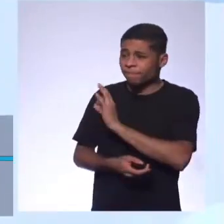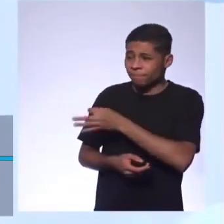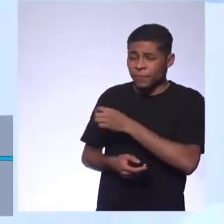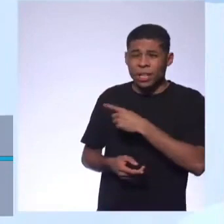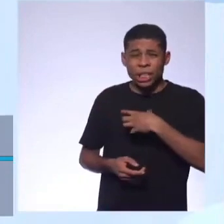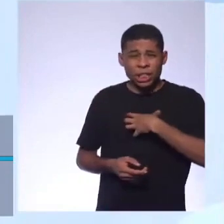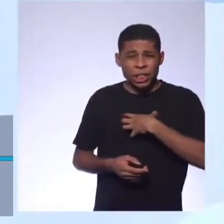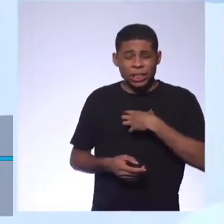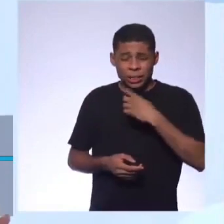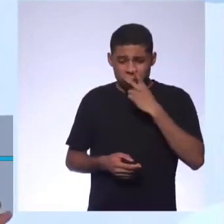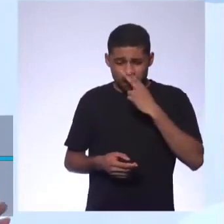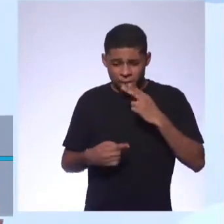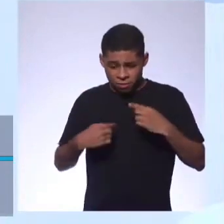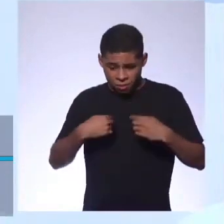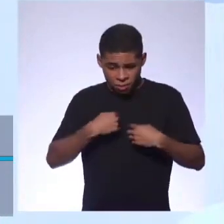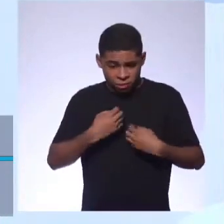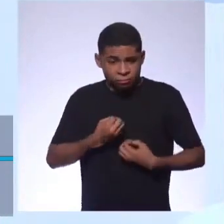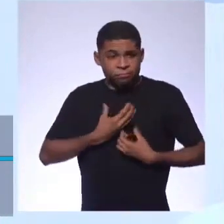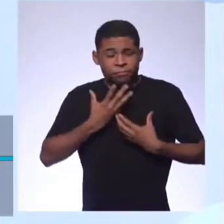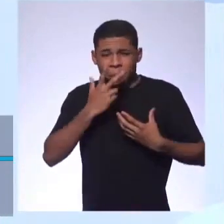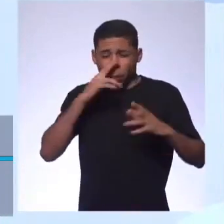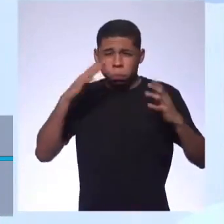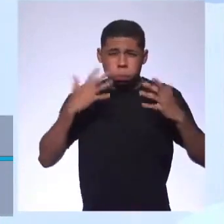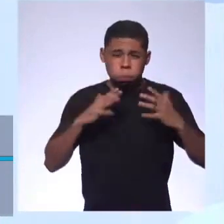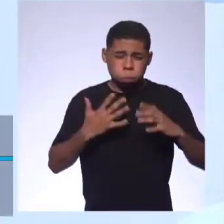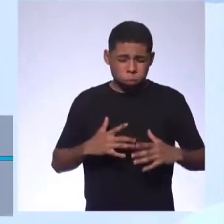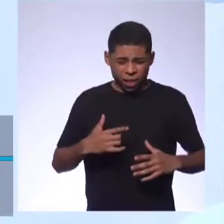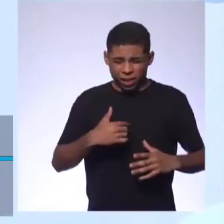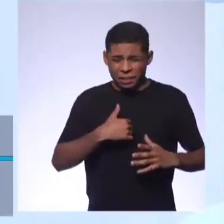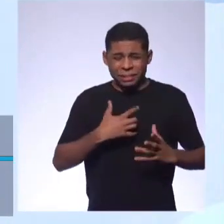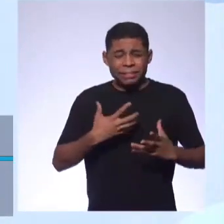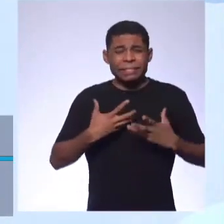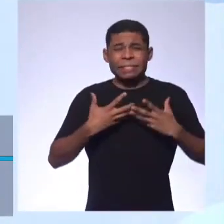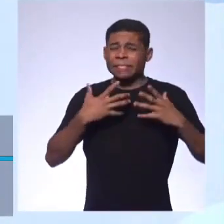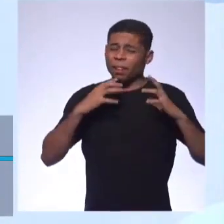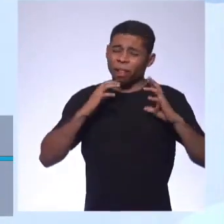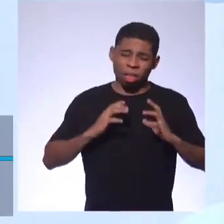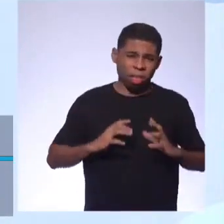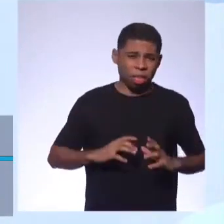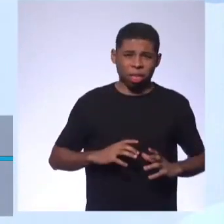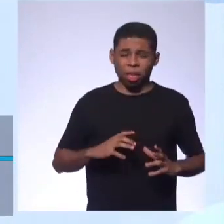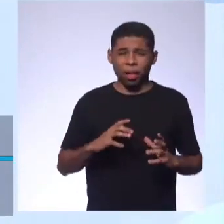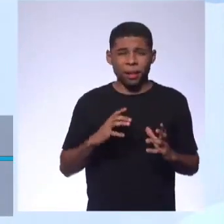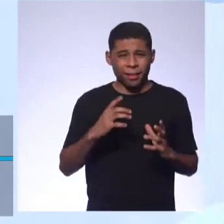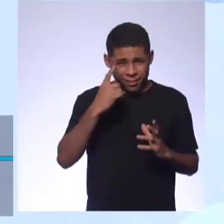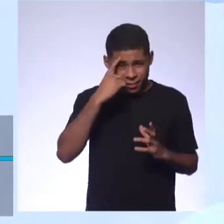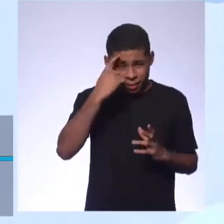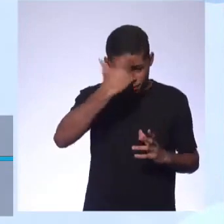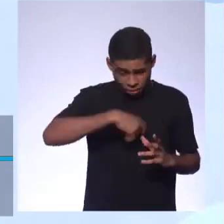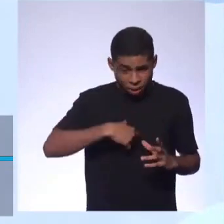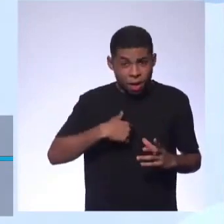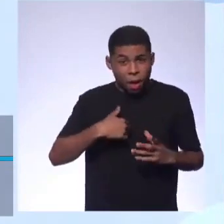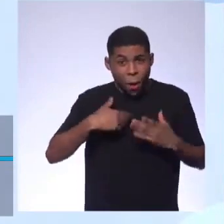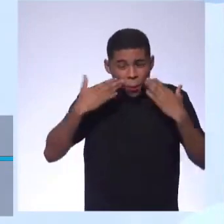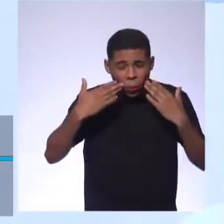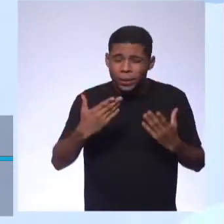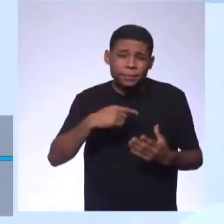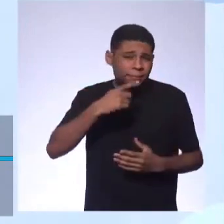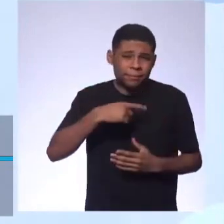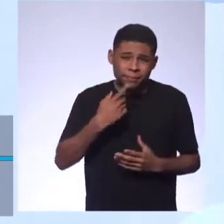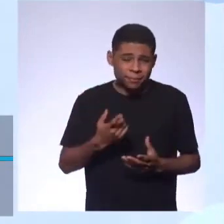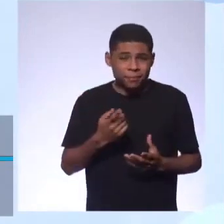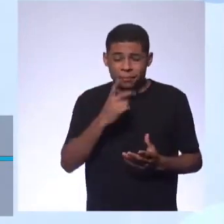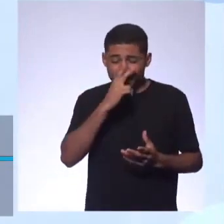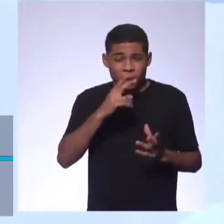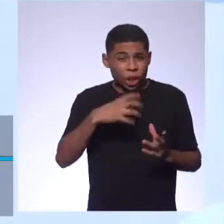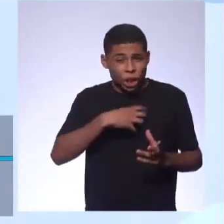própria essência abalada ali, ele perde a sua essência, ele traz isso para o poema, de uma forma revoltante